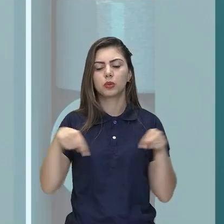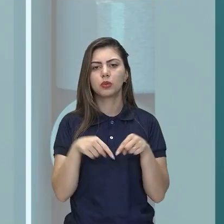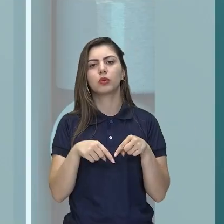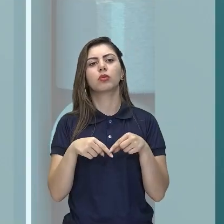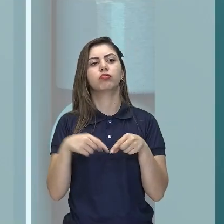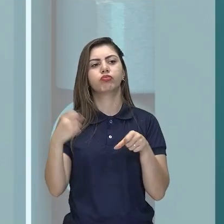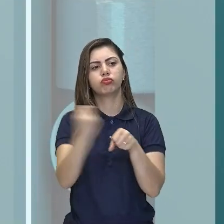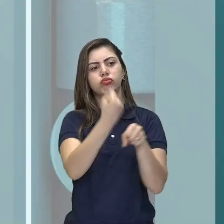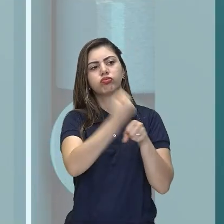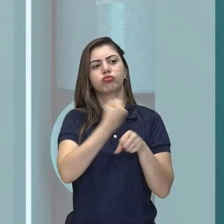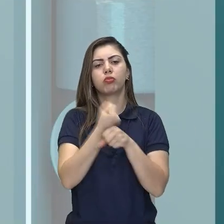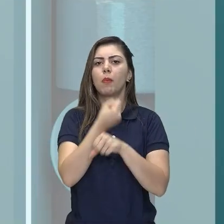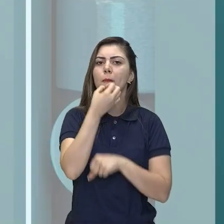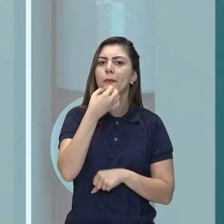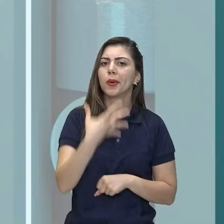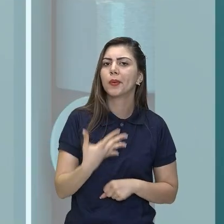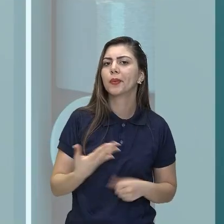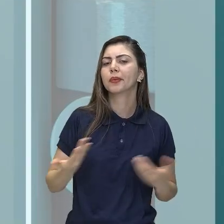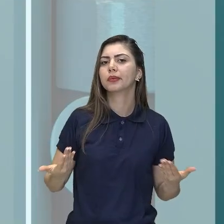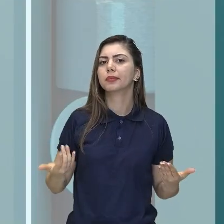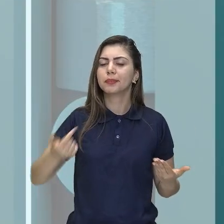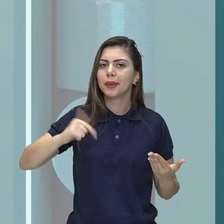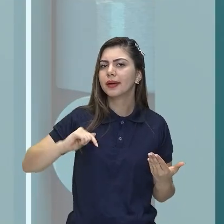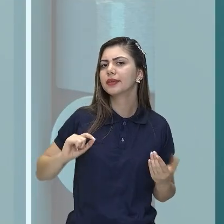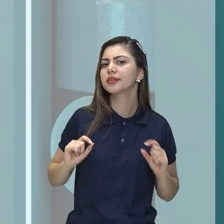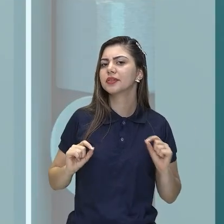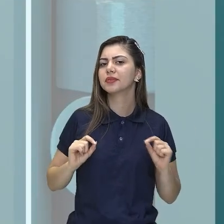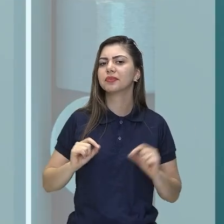construído, com